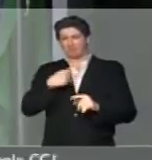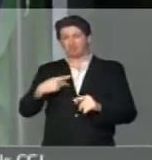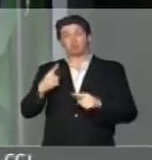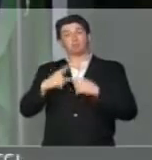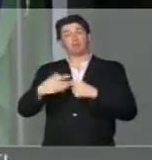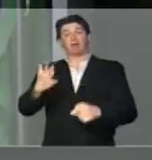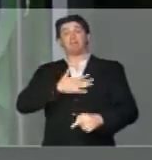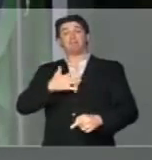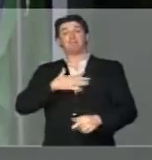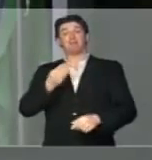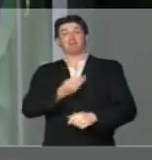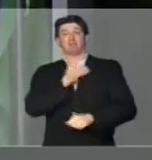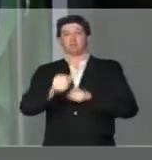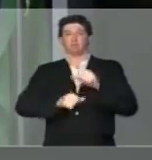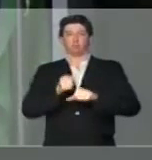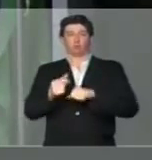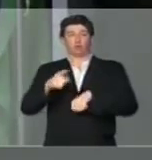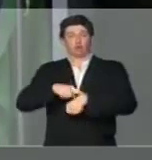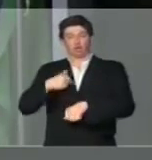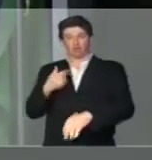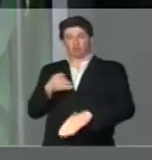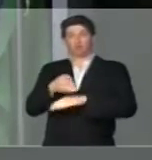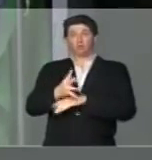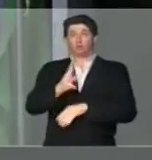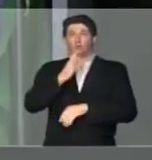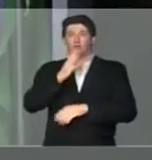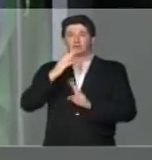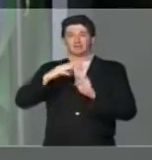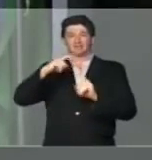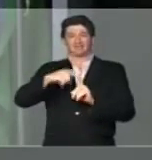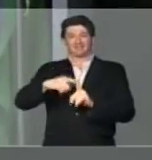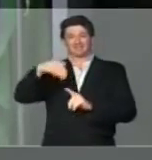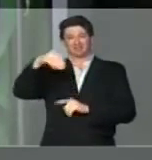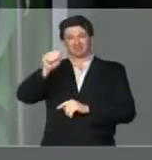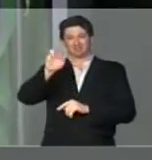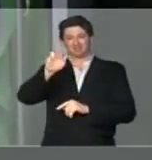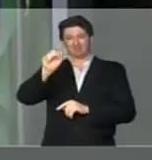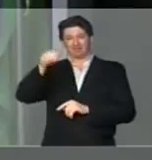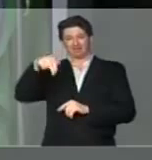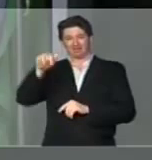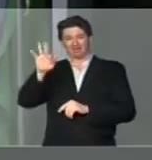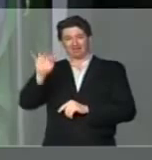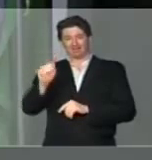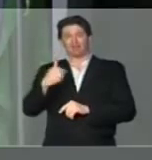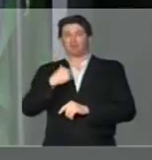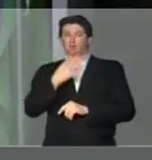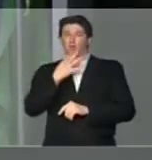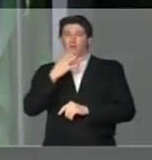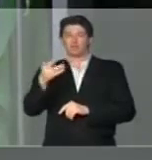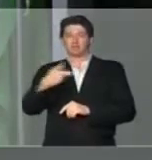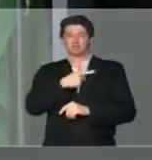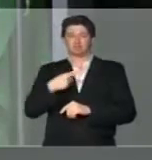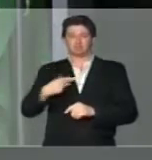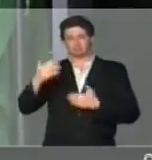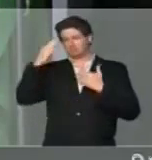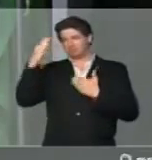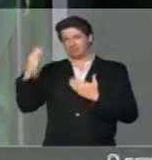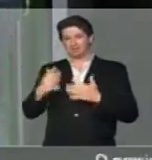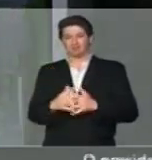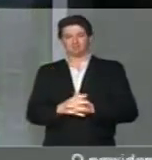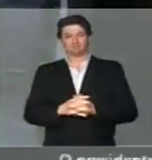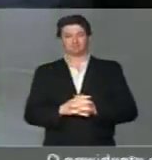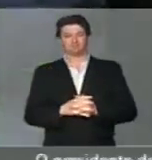mudou a partir do momento em que eu conheci a Igreja Cristã Maranata e eu conheci o pastor Gedeuti. Muito obrigado, presidente.